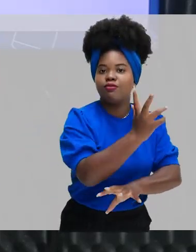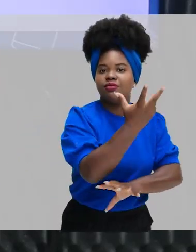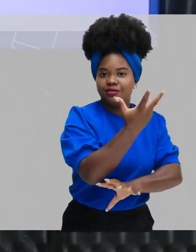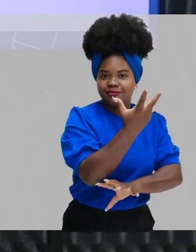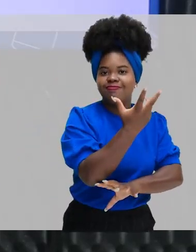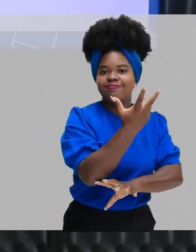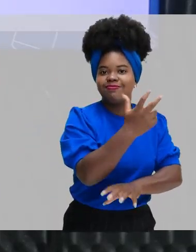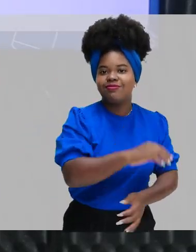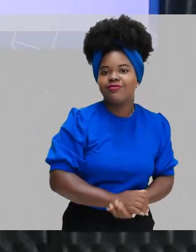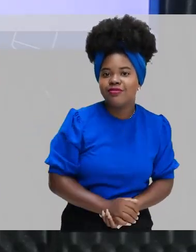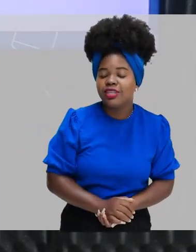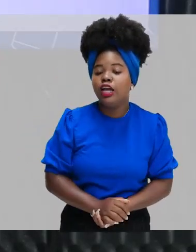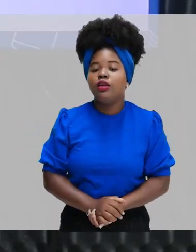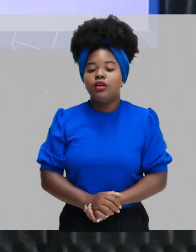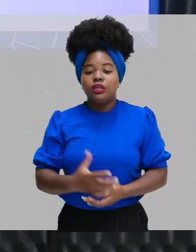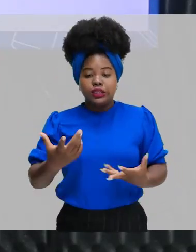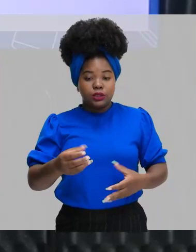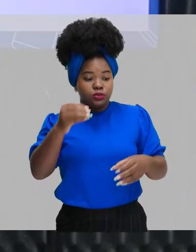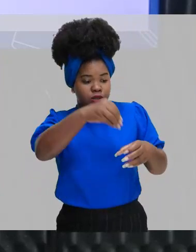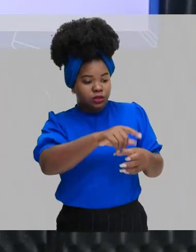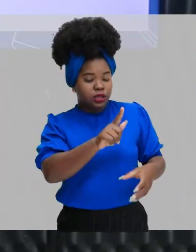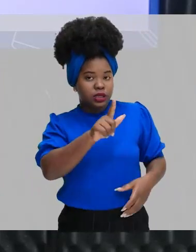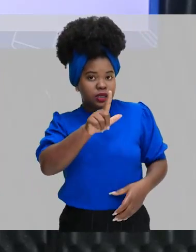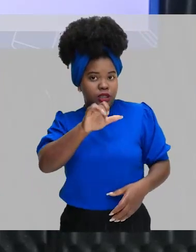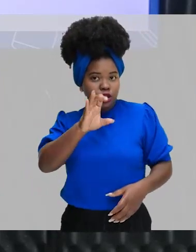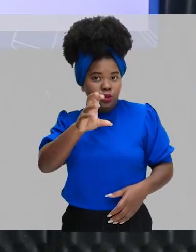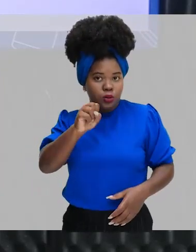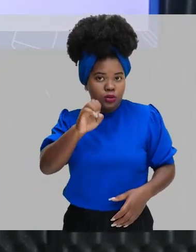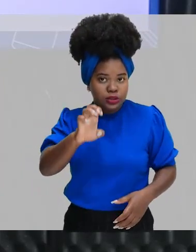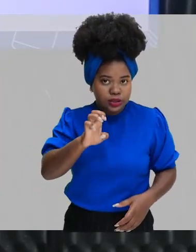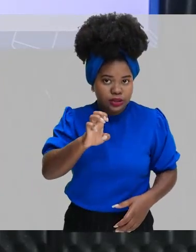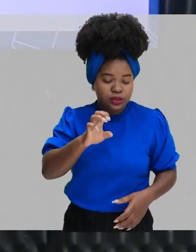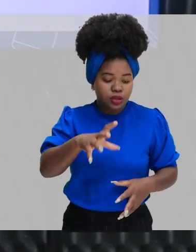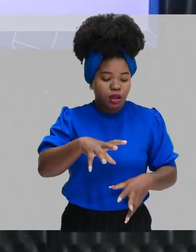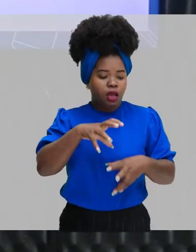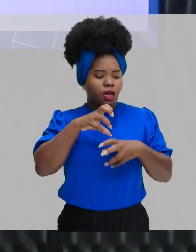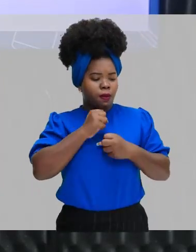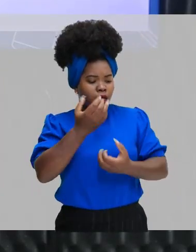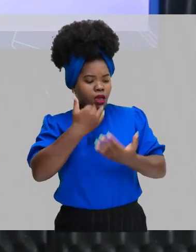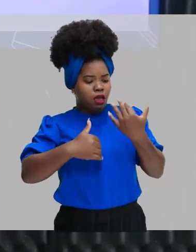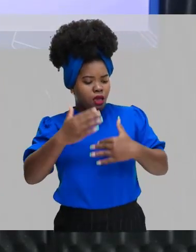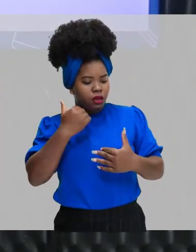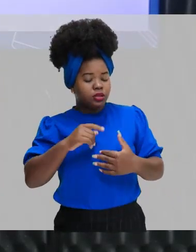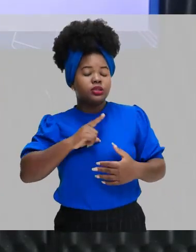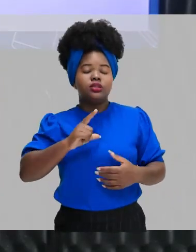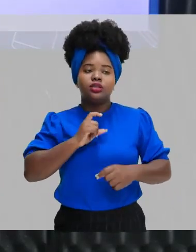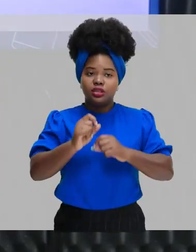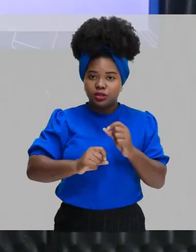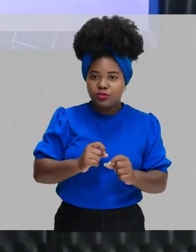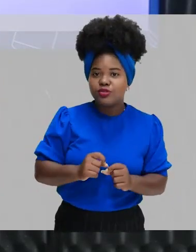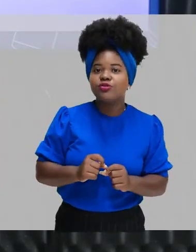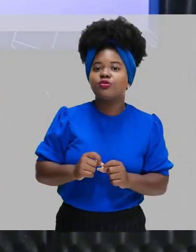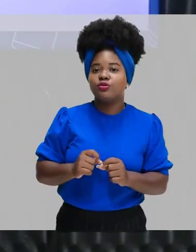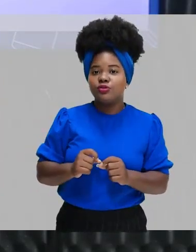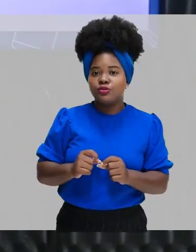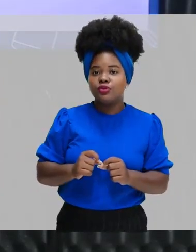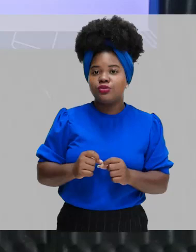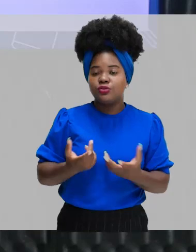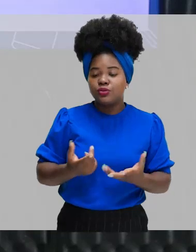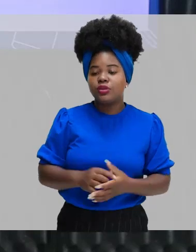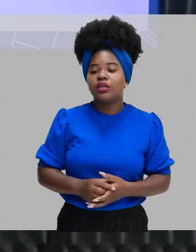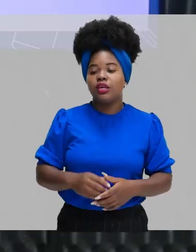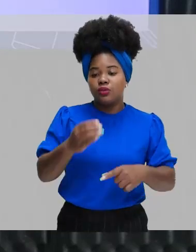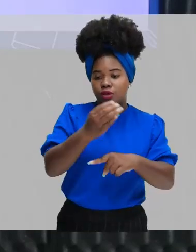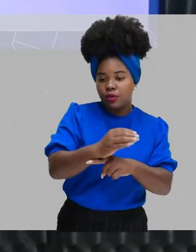né a glicose que ele vai absorver vamos ter uma uma uma pequena quantidade de glicose onde um dos